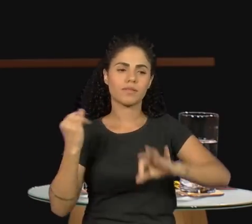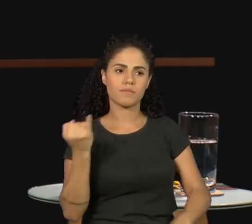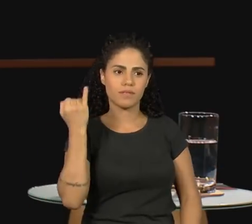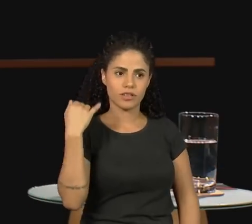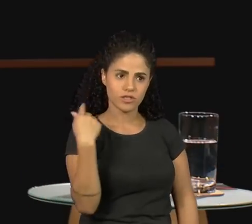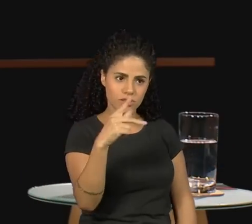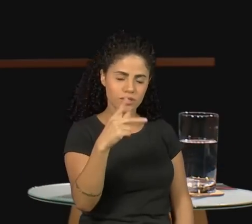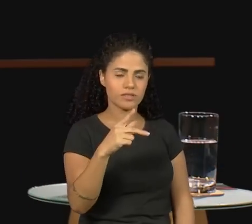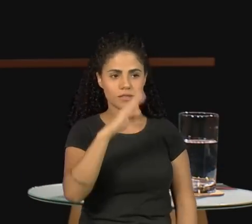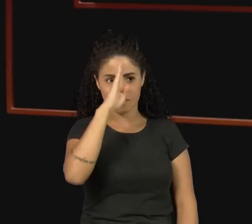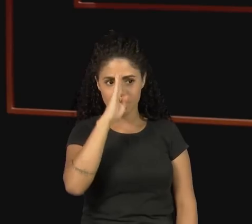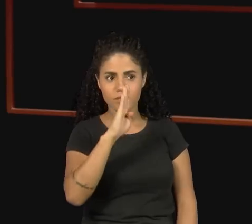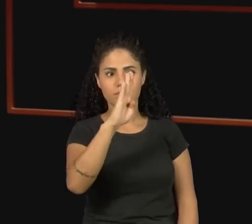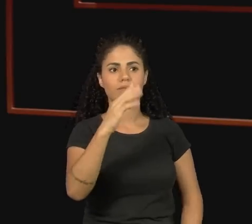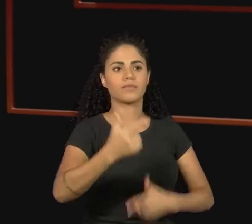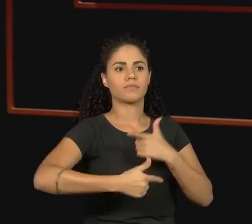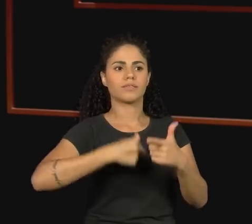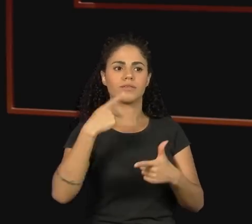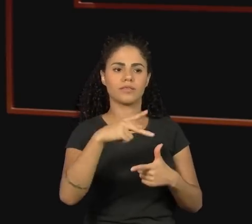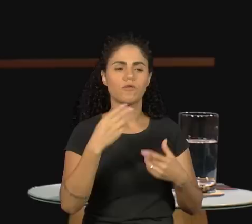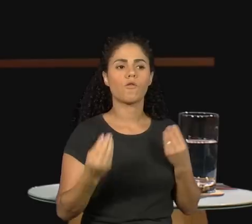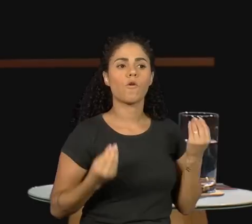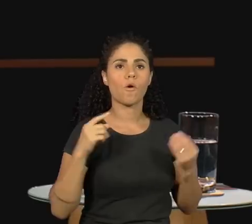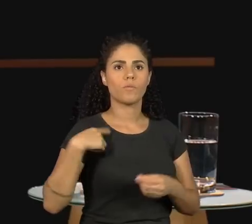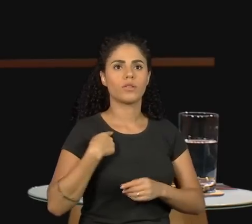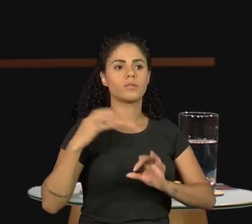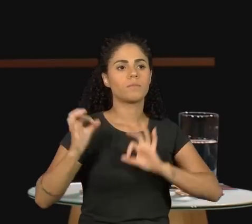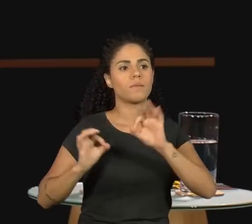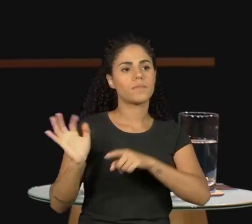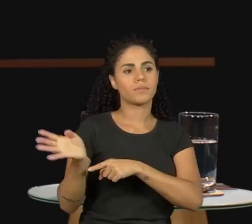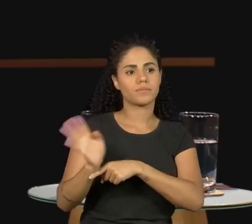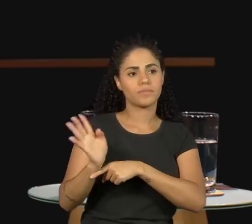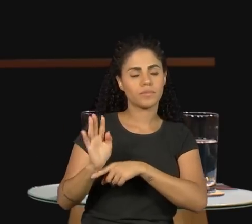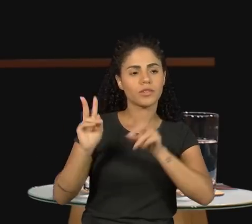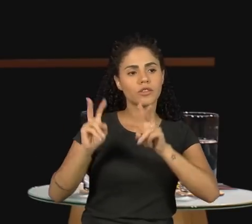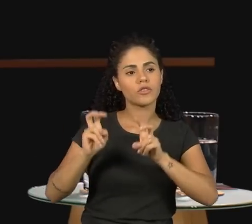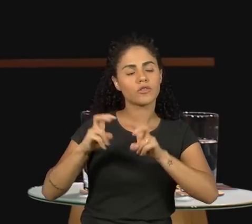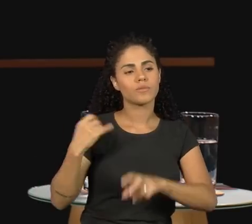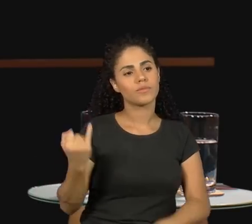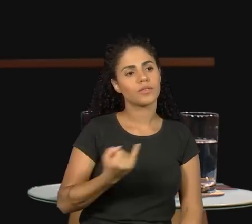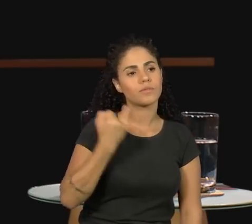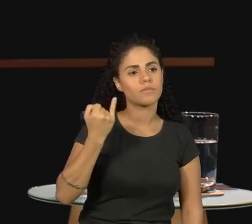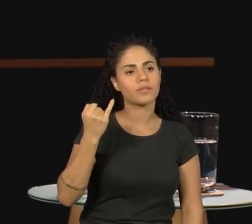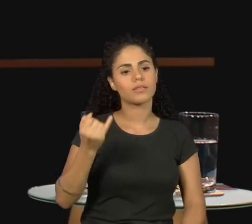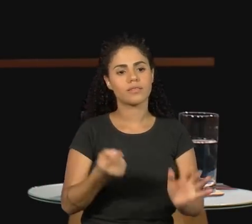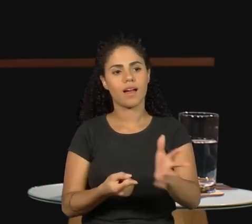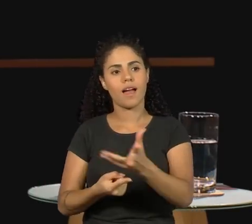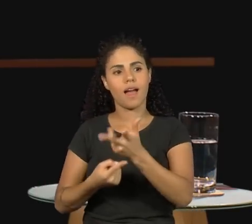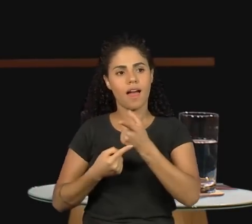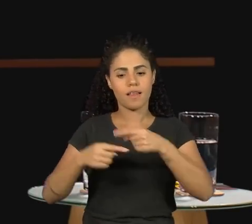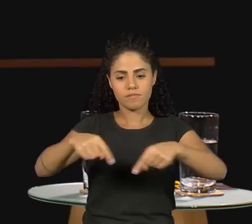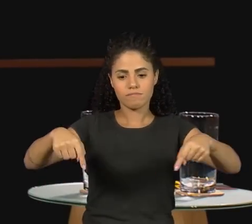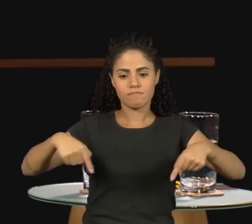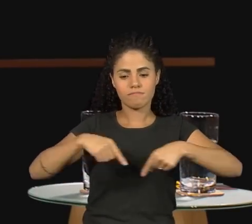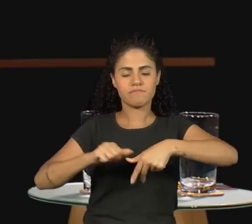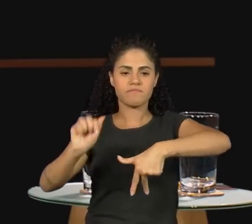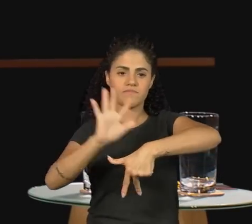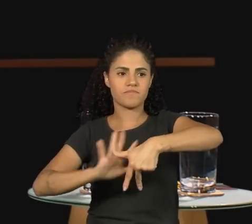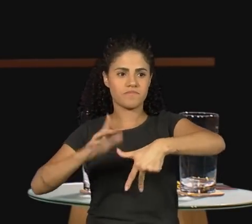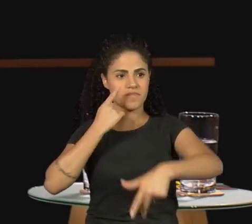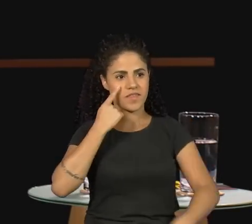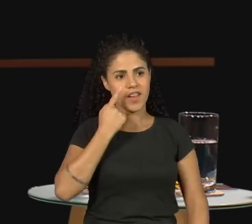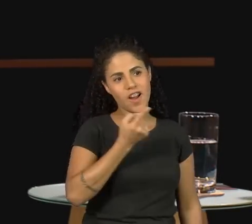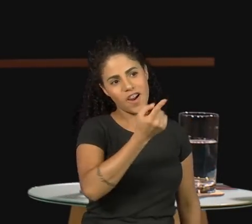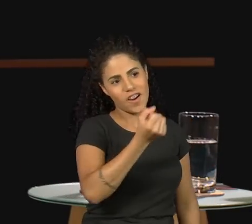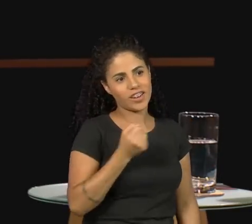de destaque nos seus trabalhos, né? A gente produziu um quadro sobre a importante arte da cenografia. Uau. Queria que você